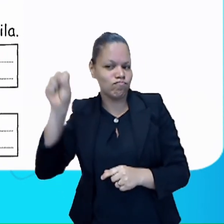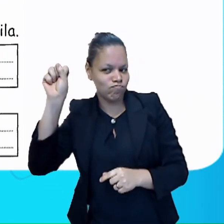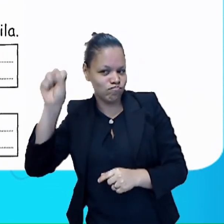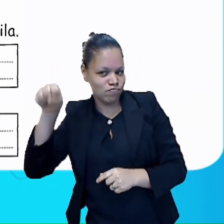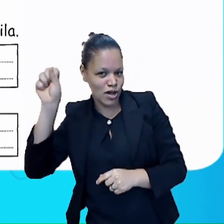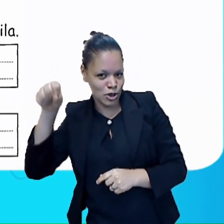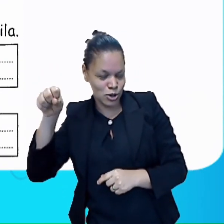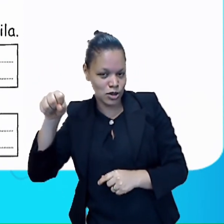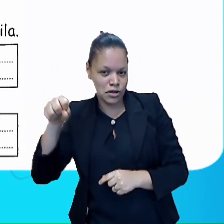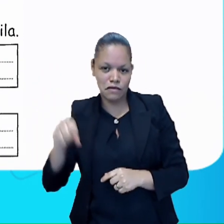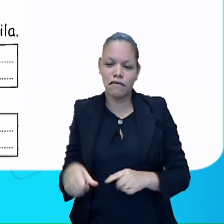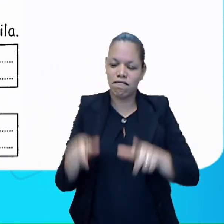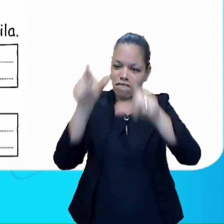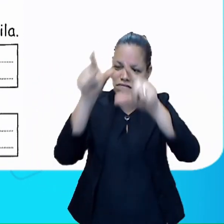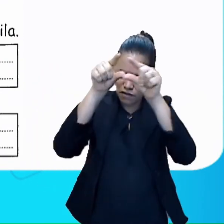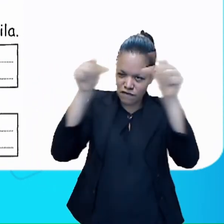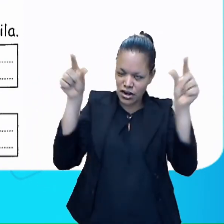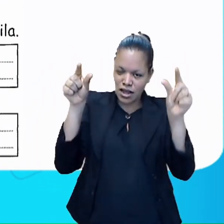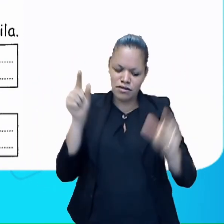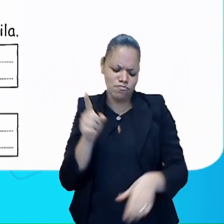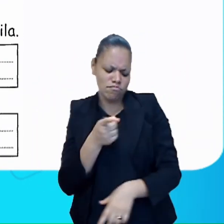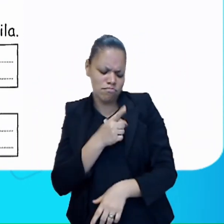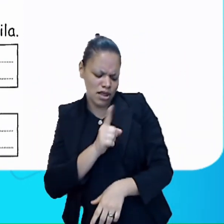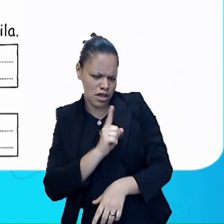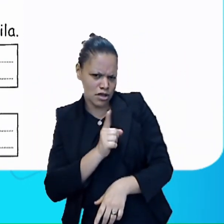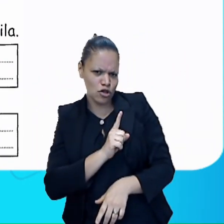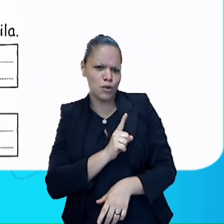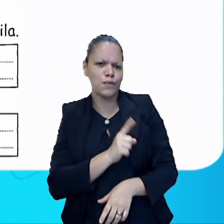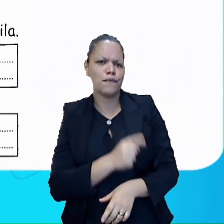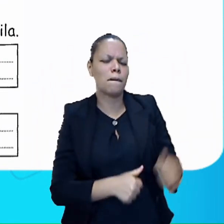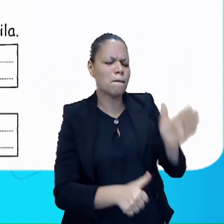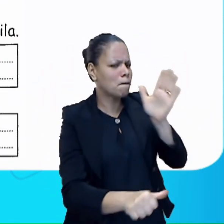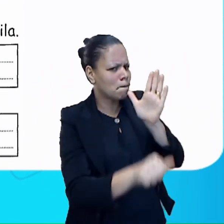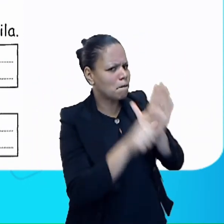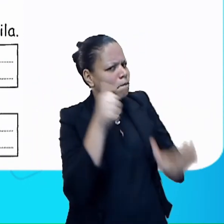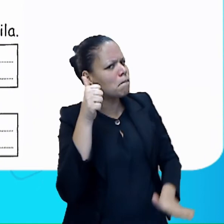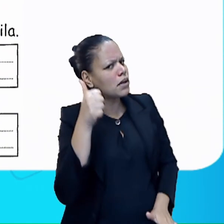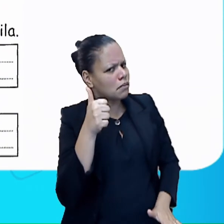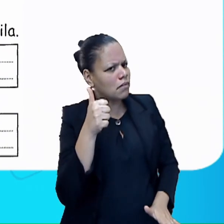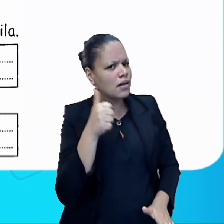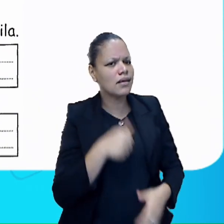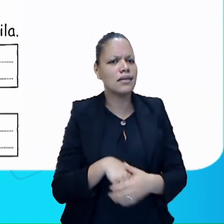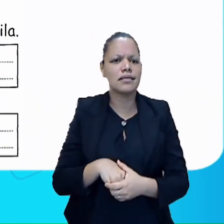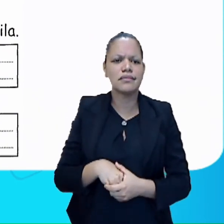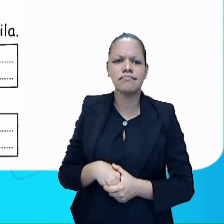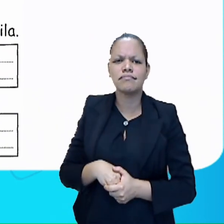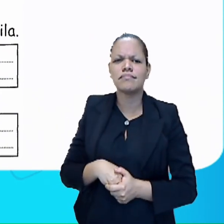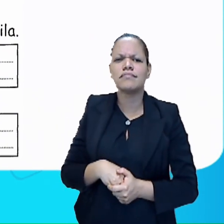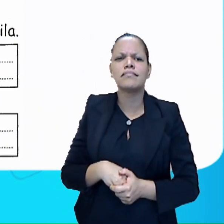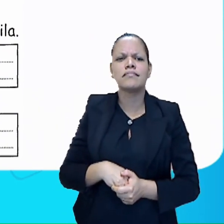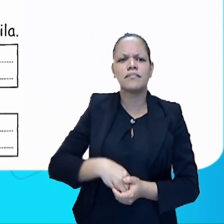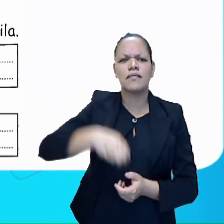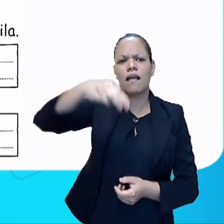A primeira, ó, Marta foi ao cinema. Como ficaria a forma